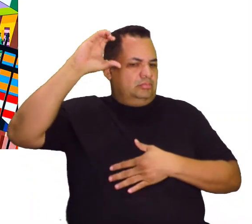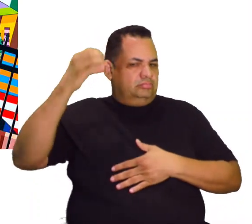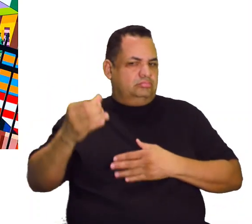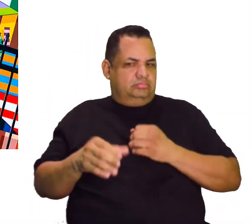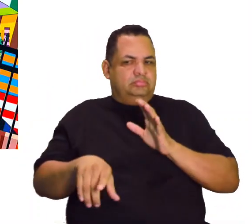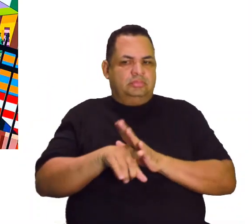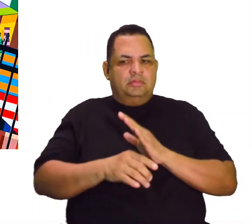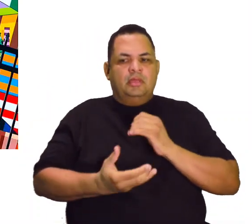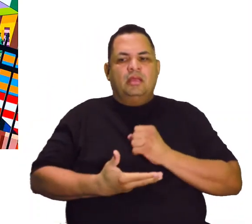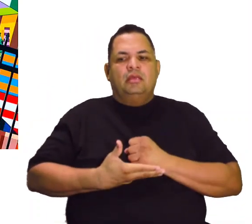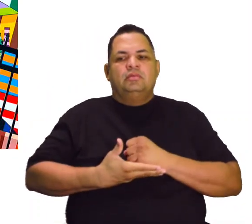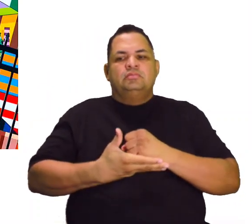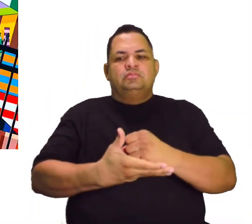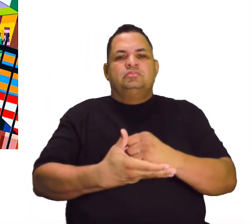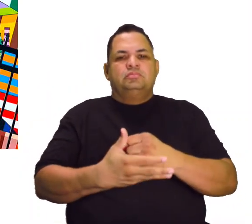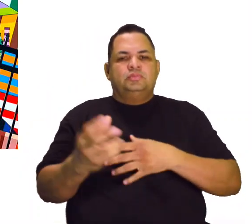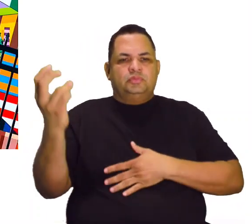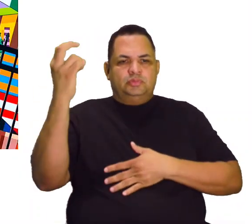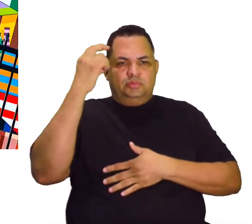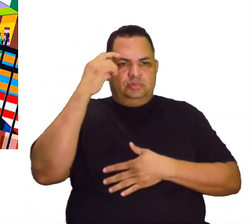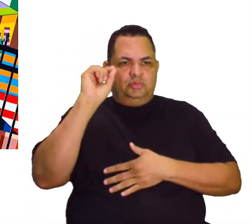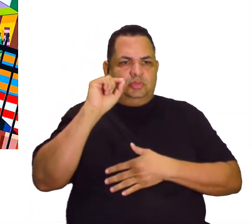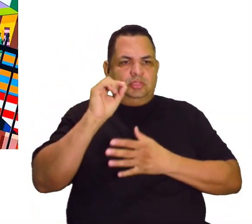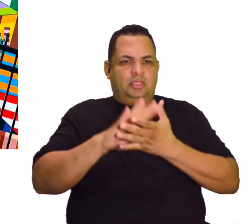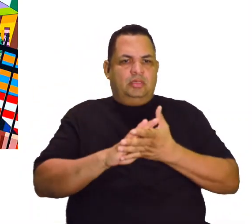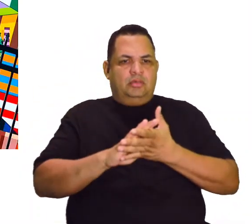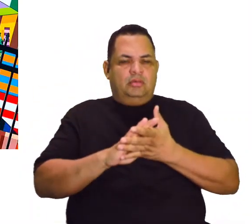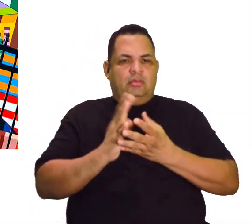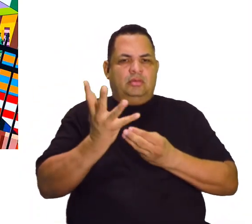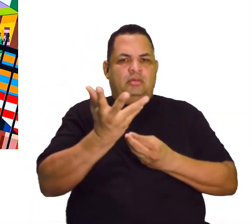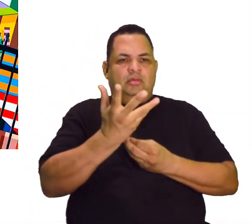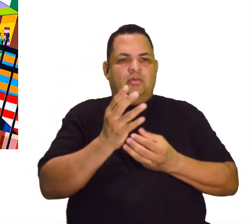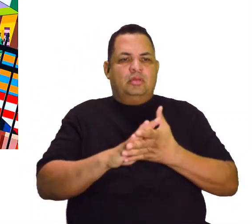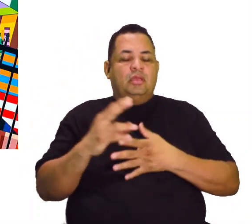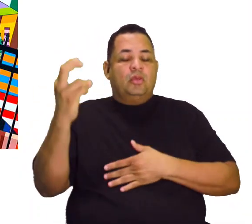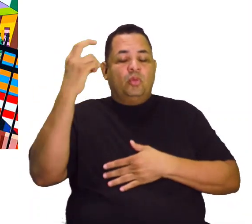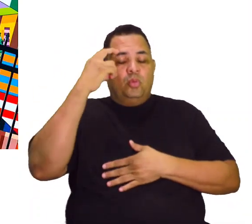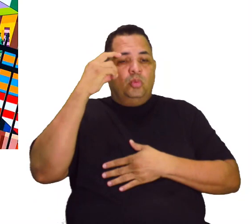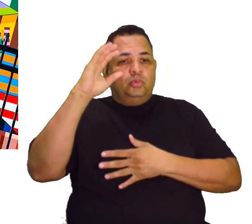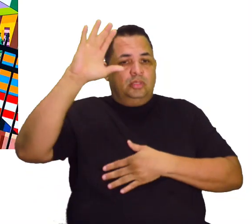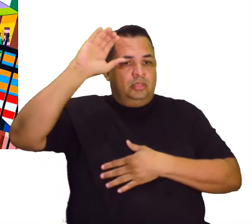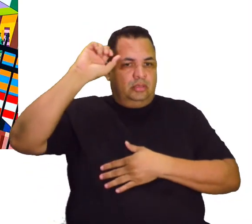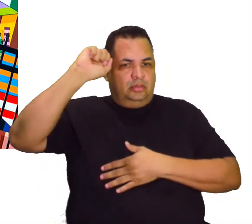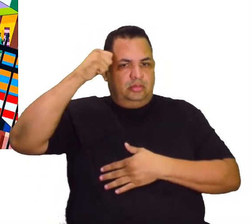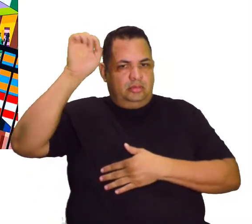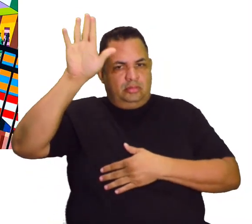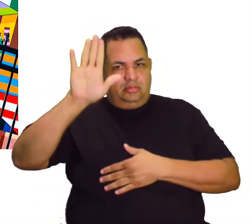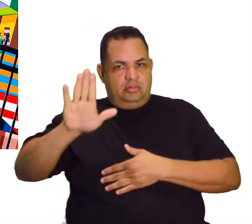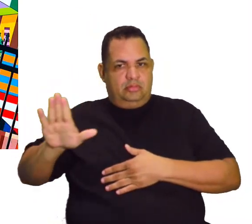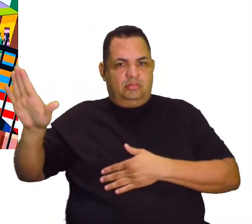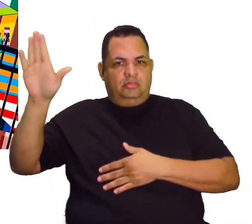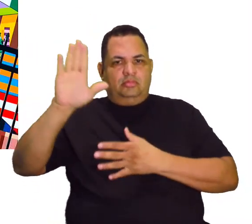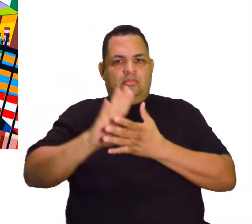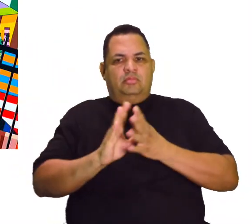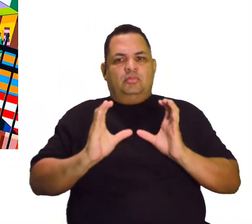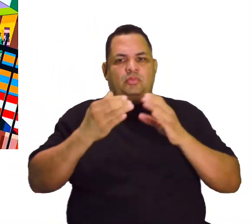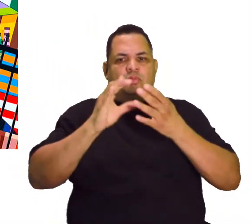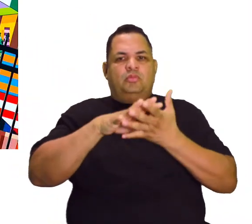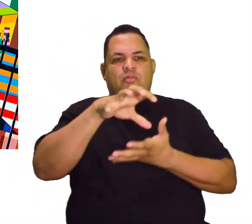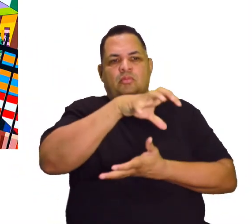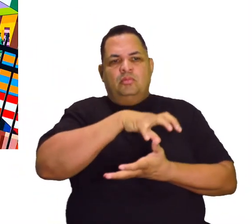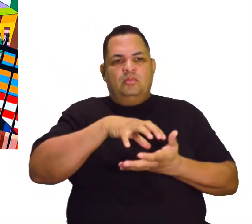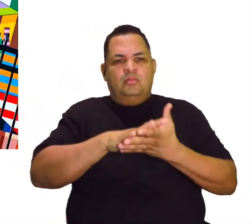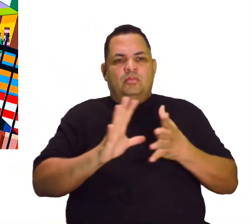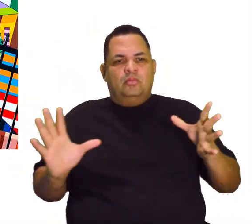cultura africana. E o que é a arte africana? Cultura africana? Conjunto de manifestações